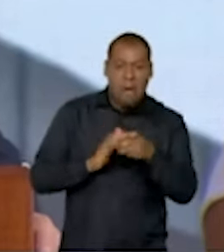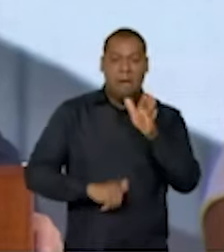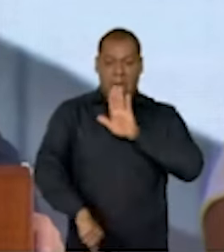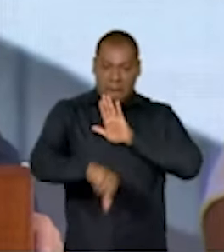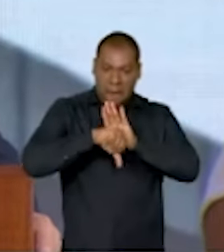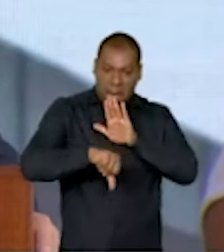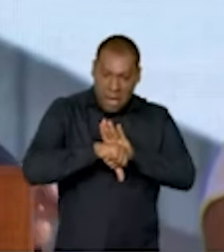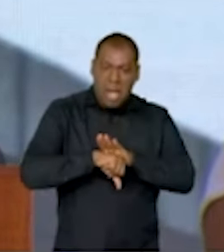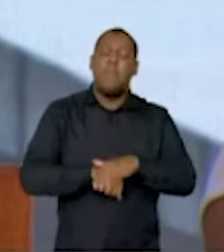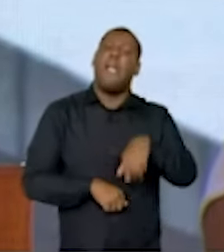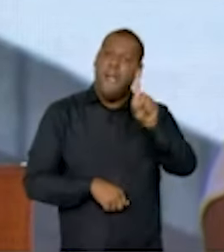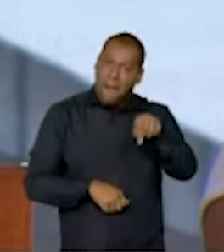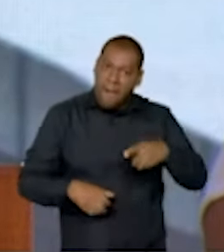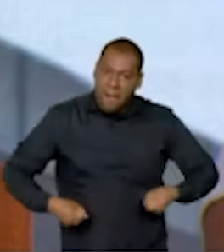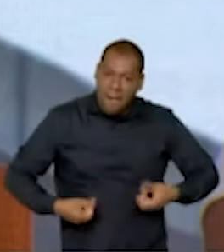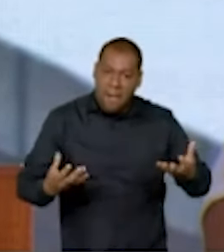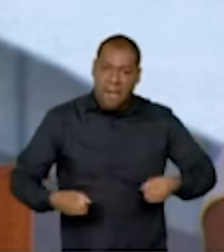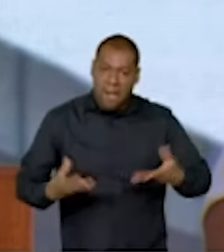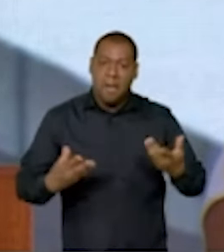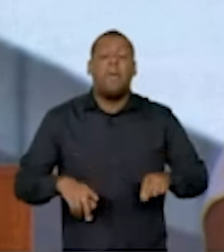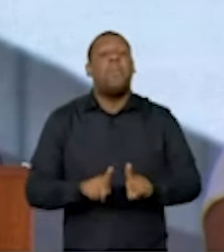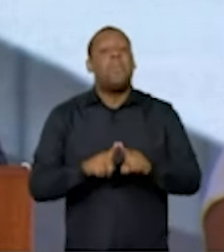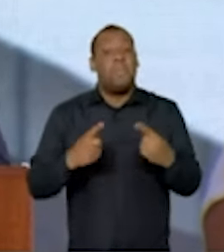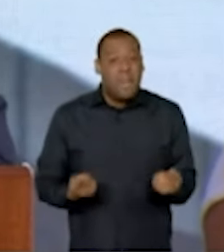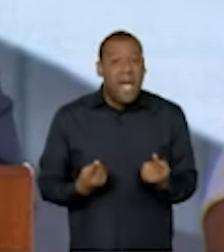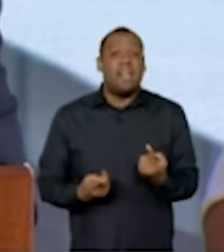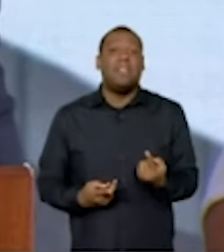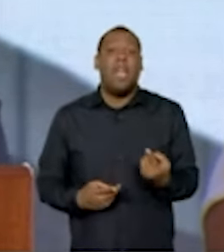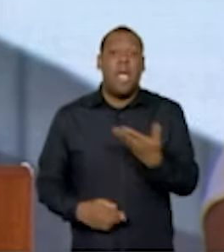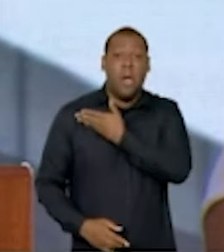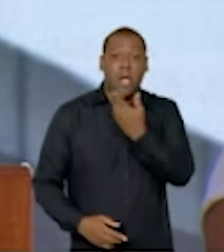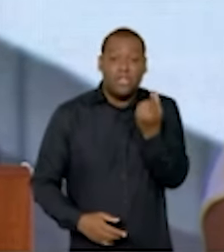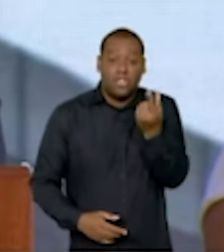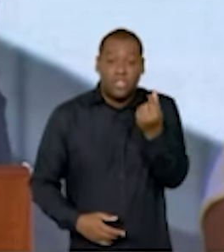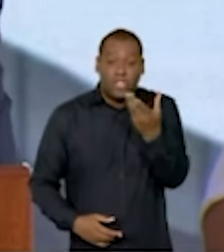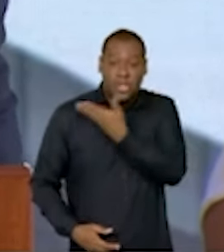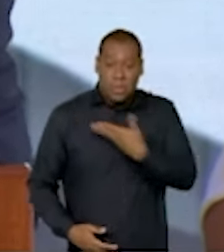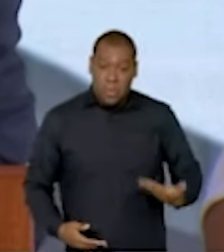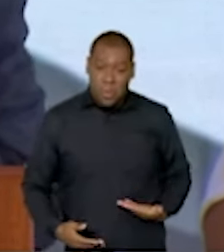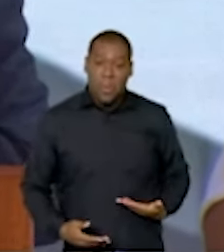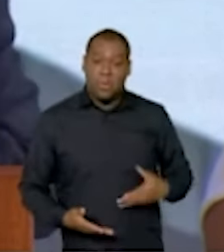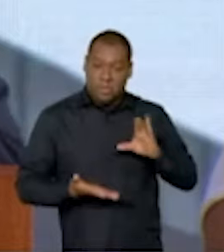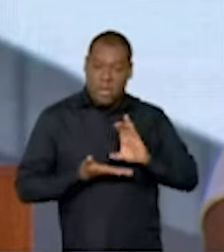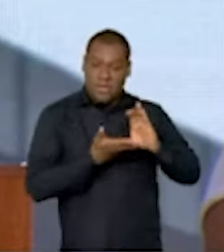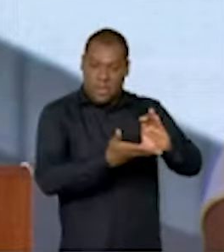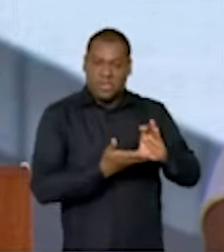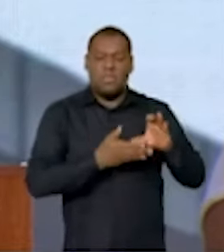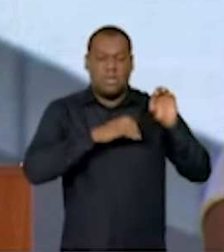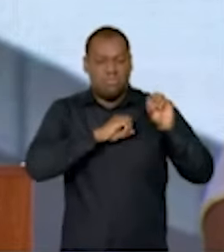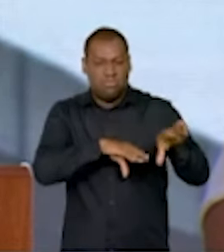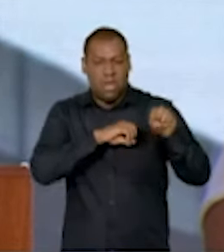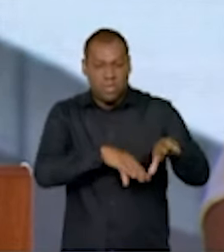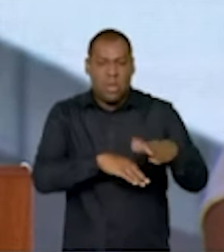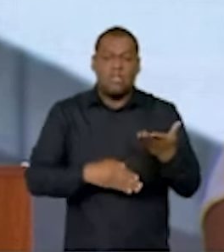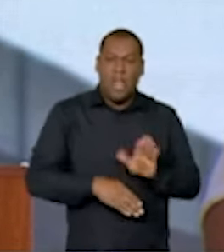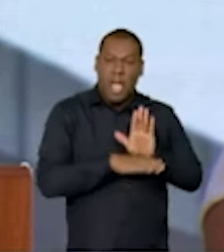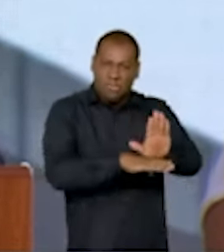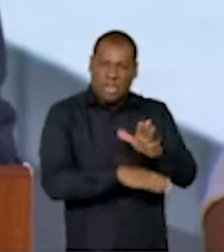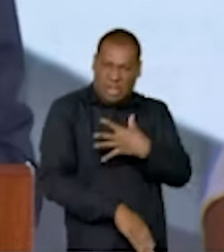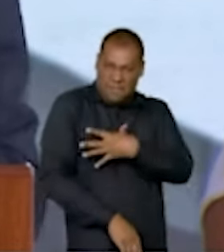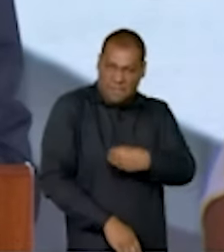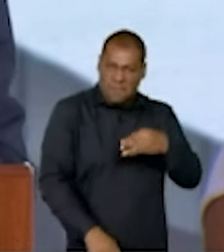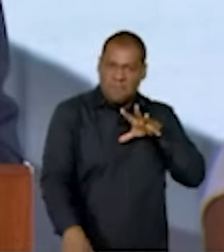gasto. Mas educação, formar os nossos filhos, formar nossas filhas,